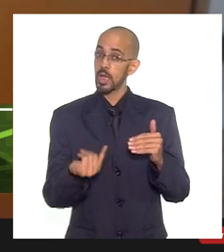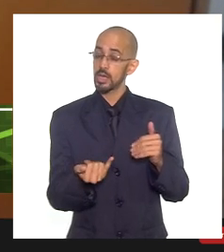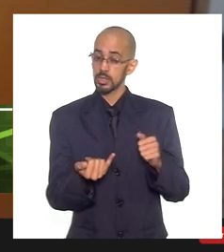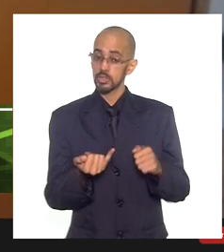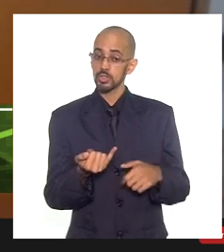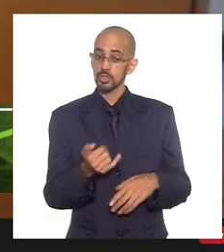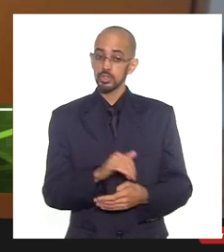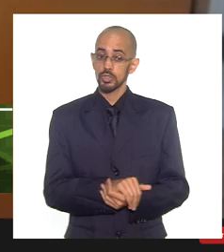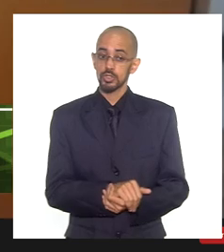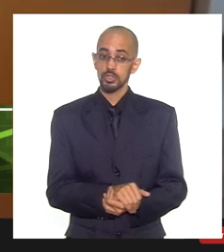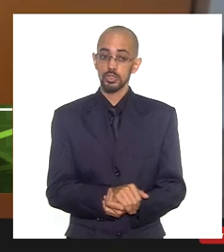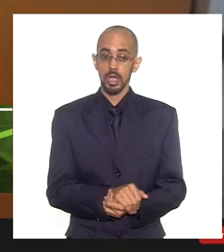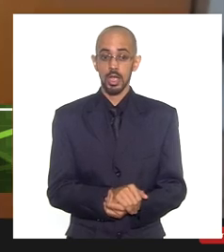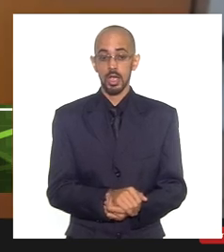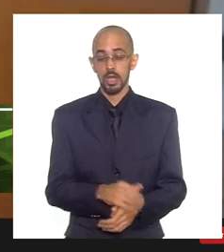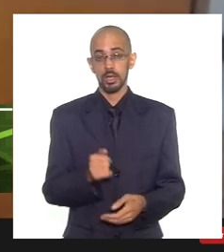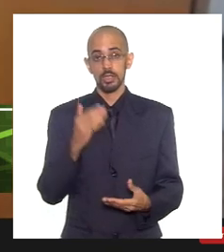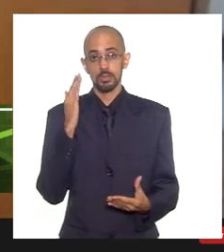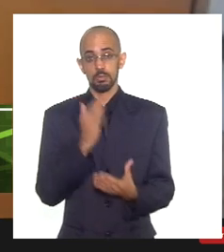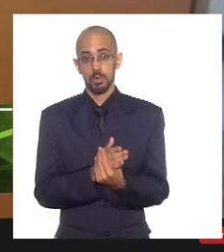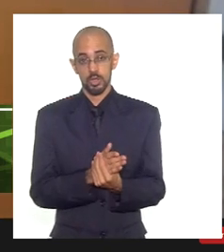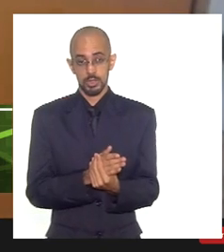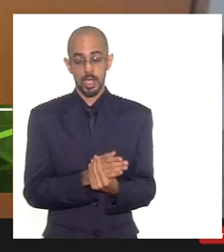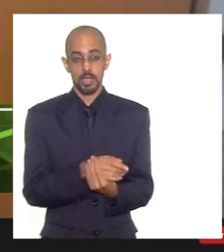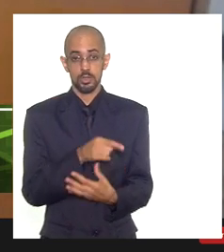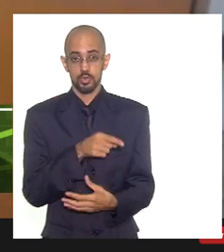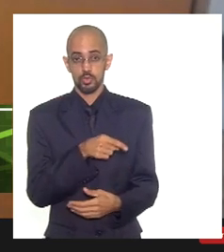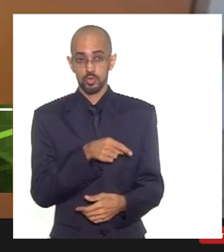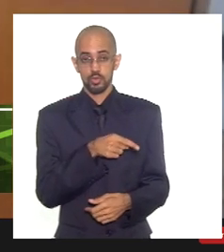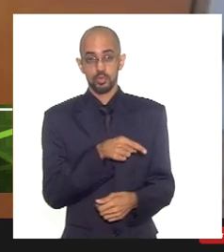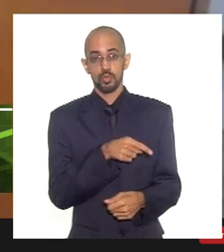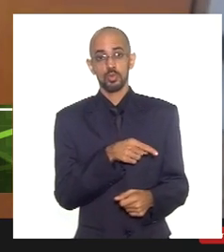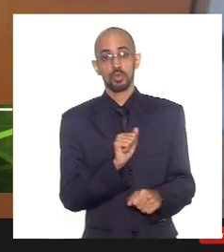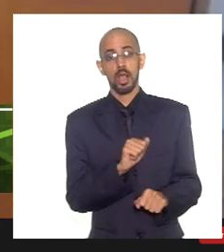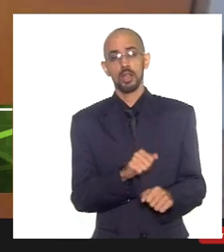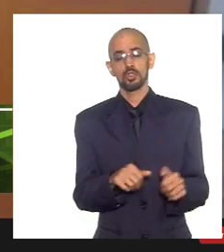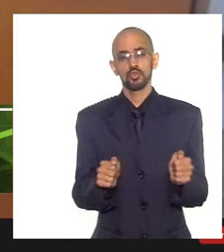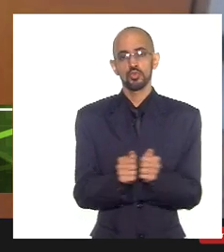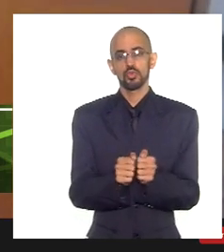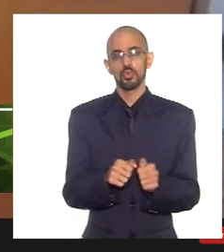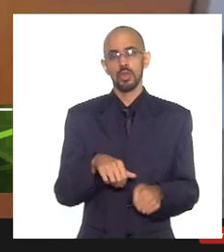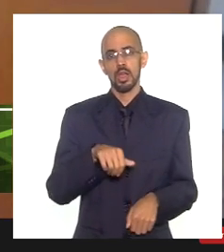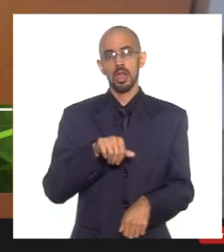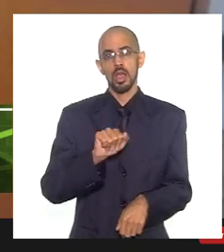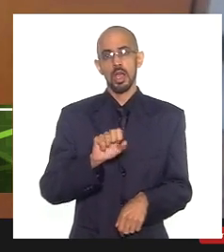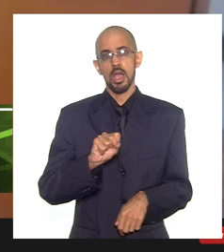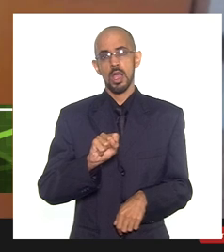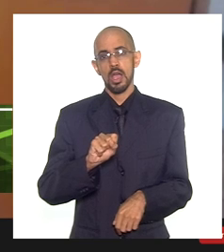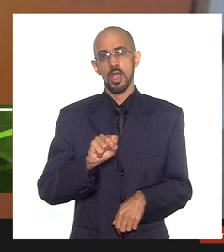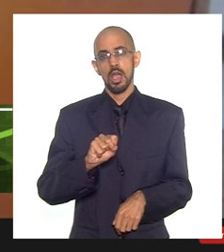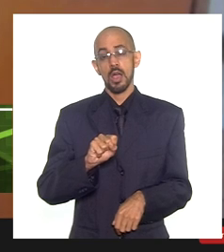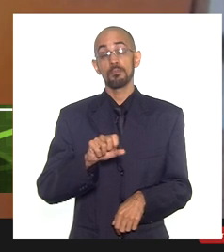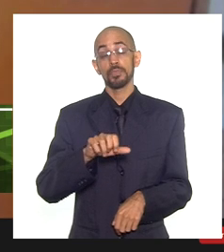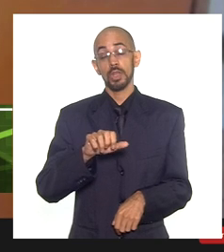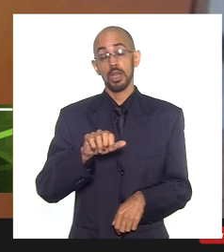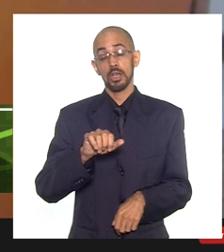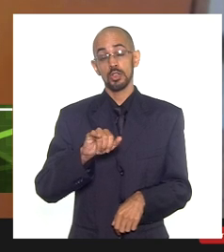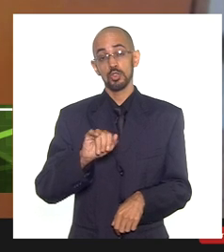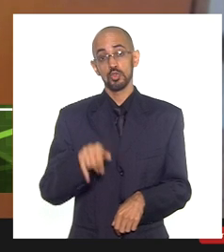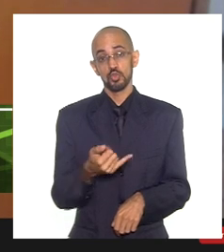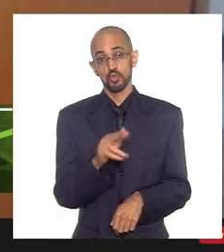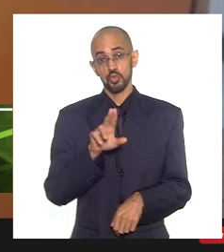nesse processo bem como as do ERJ e nós temos logrado o êxito até aqui o